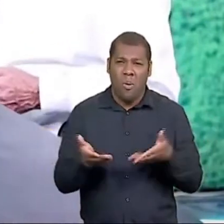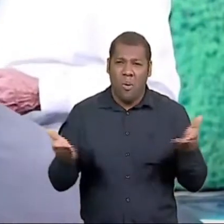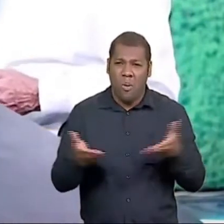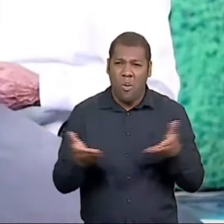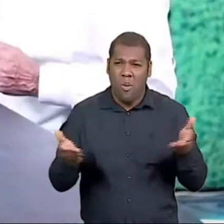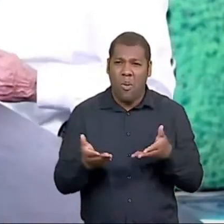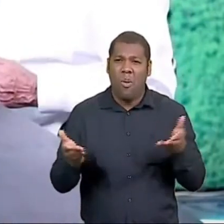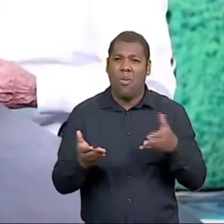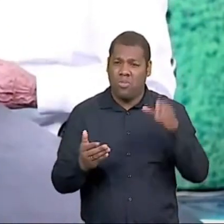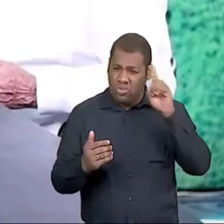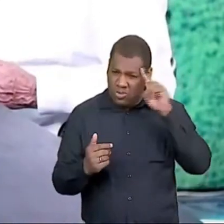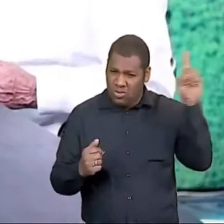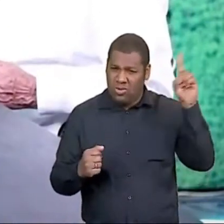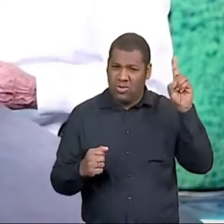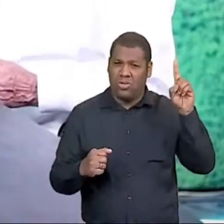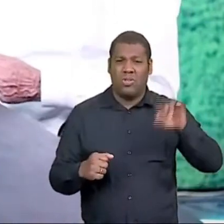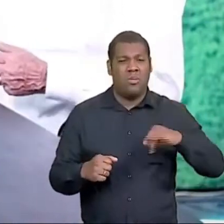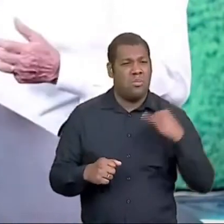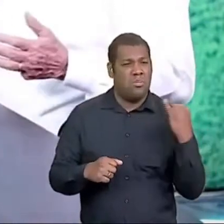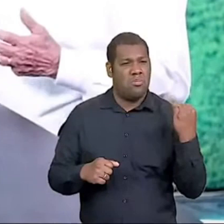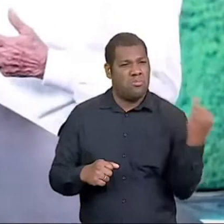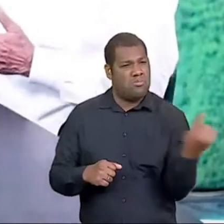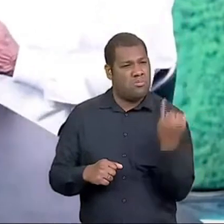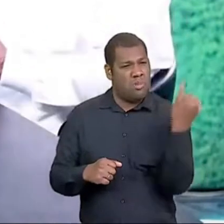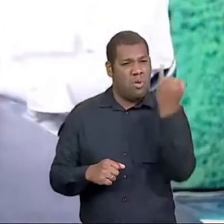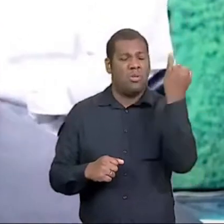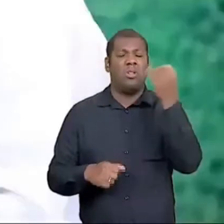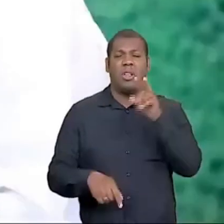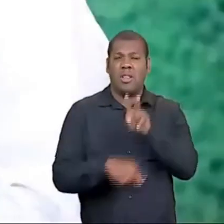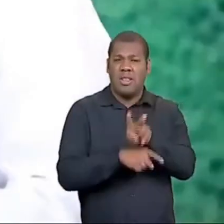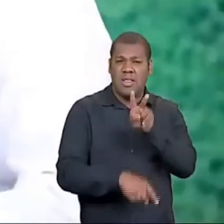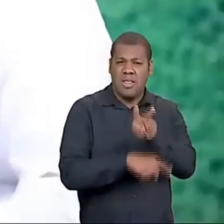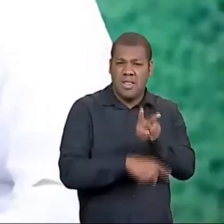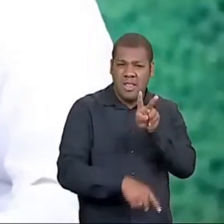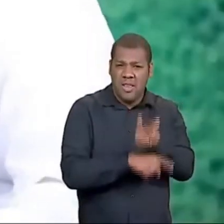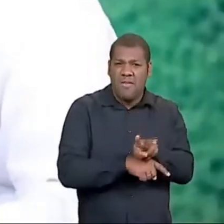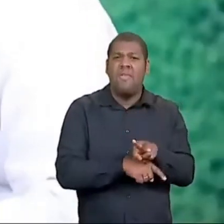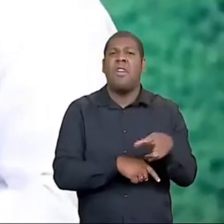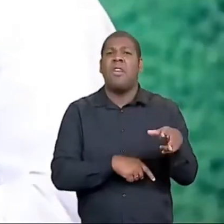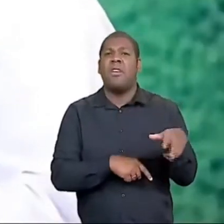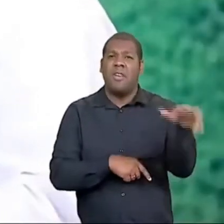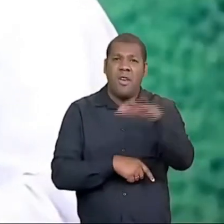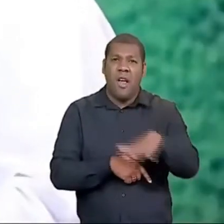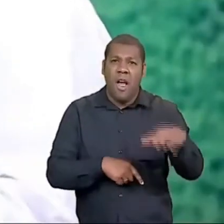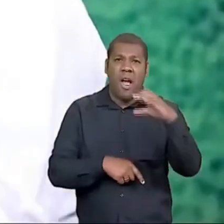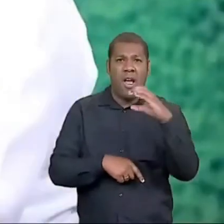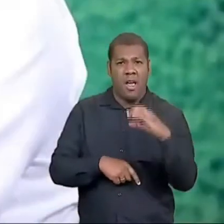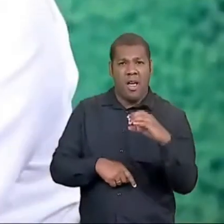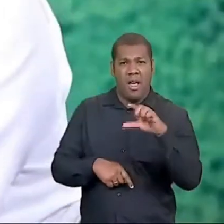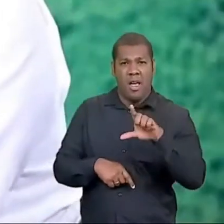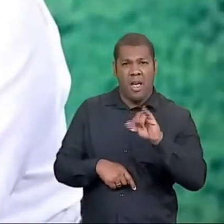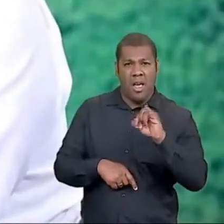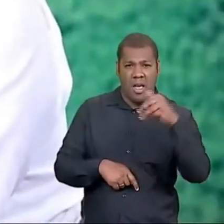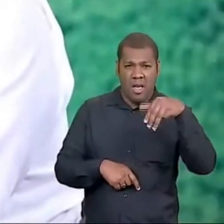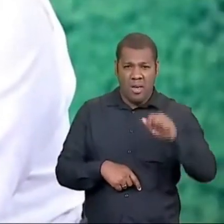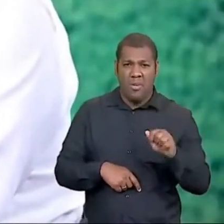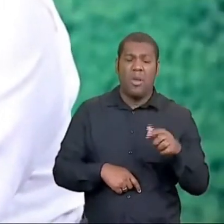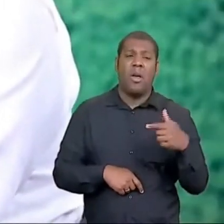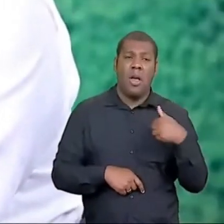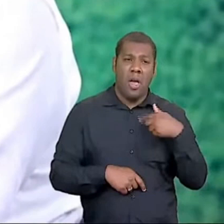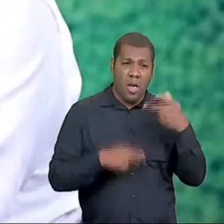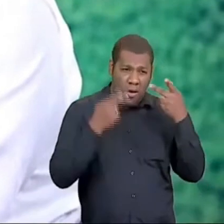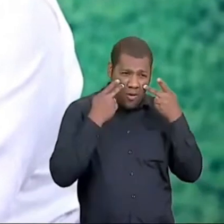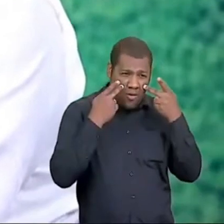em defesa da questão do clima. Bem, eu fui a Parintins dar sequência à inauguração do programa Luz para